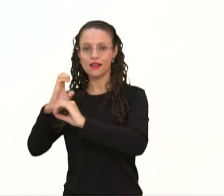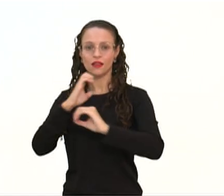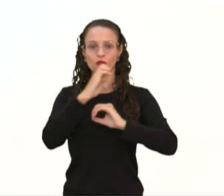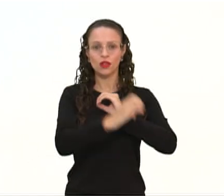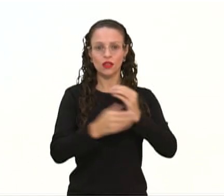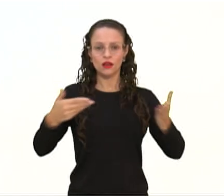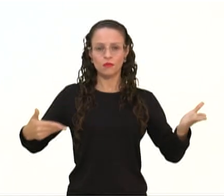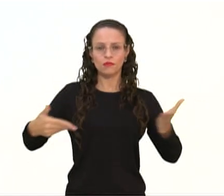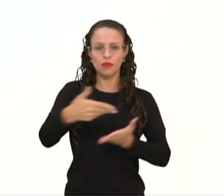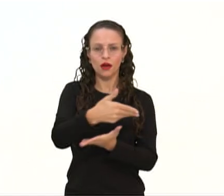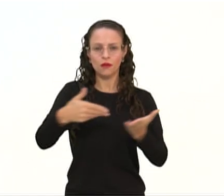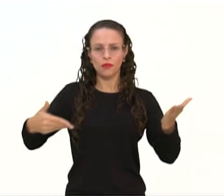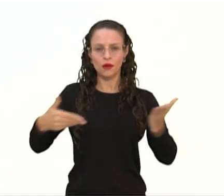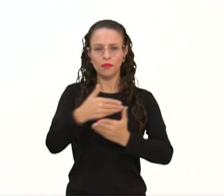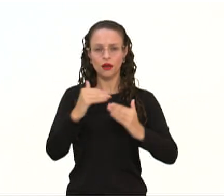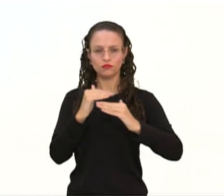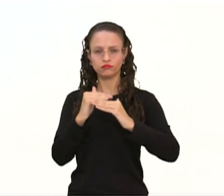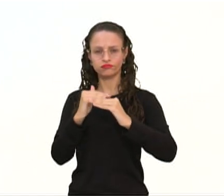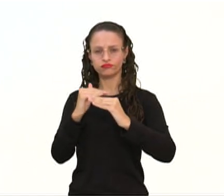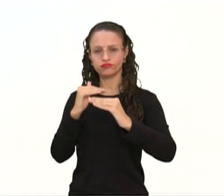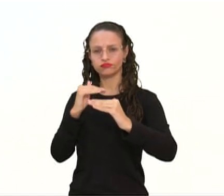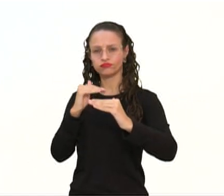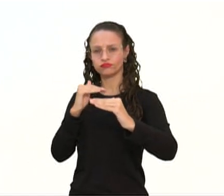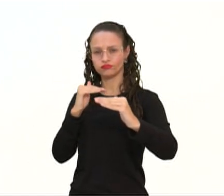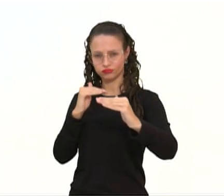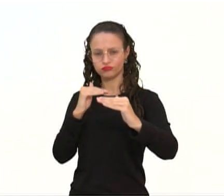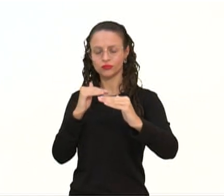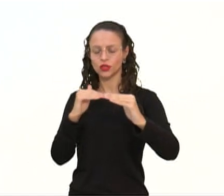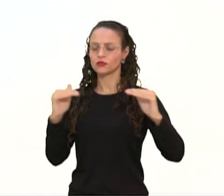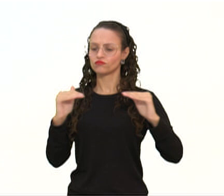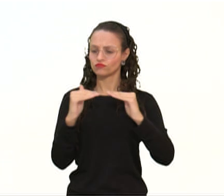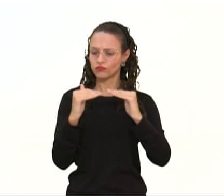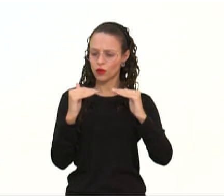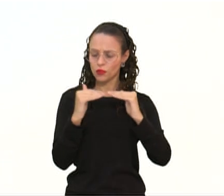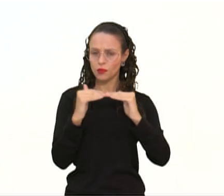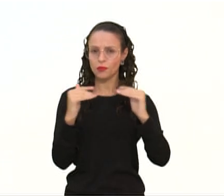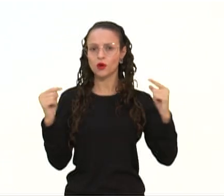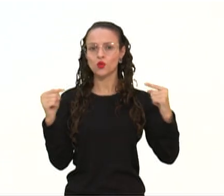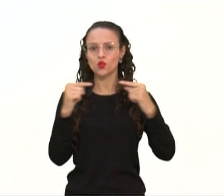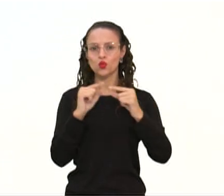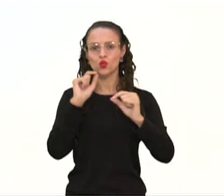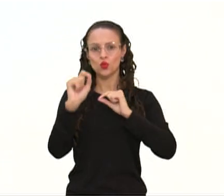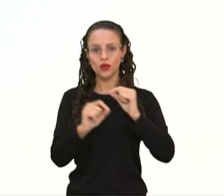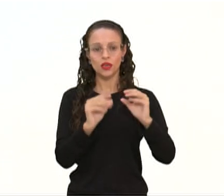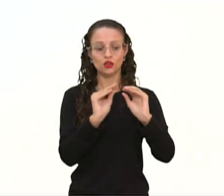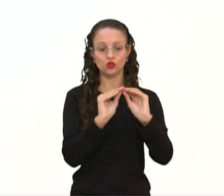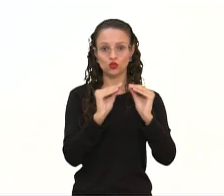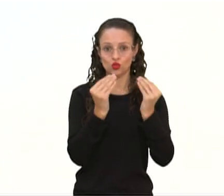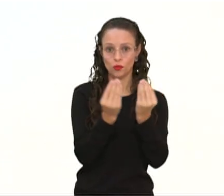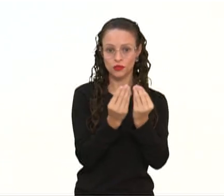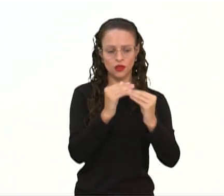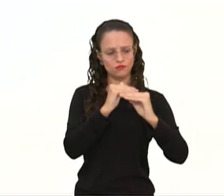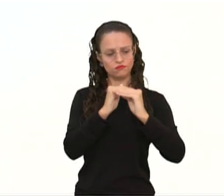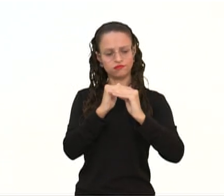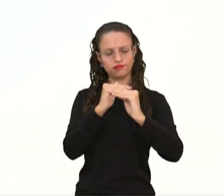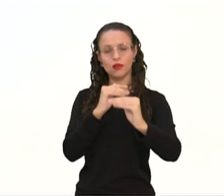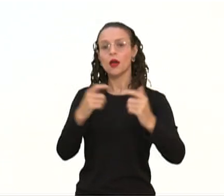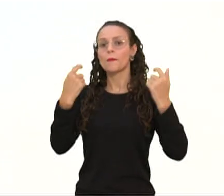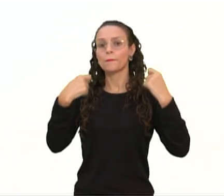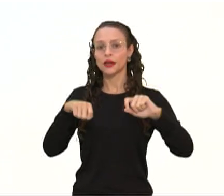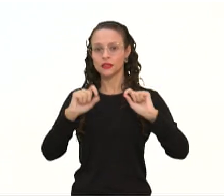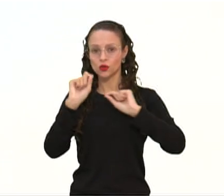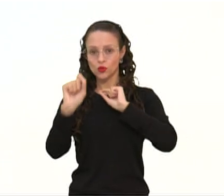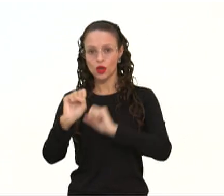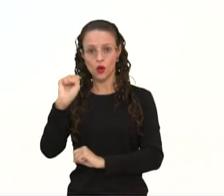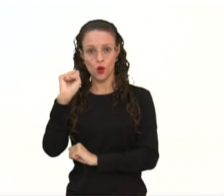eles alcancem a estabilidade da regra do octeto, que fala pra gente que uma substância, para ser estável, precisa ter